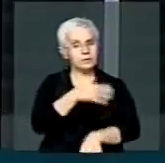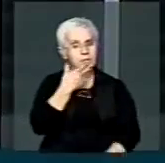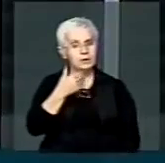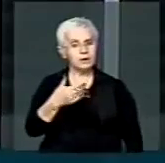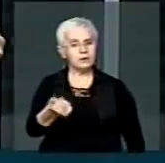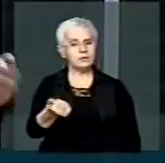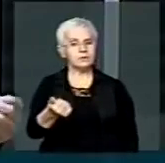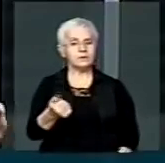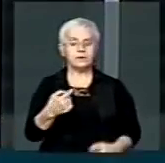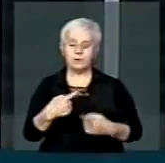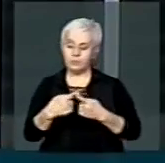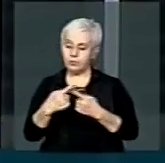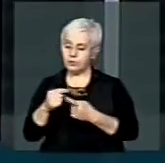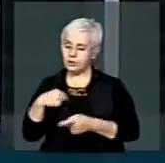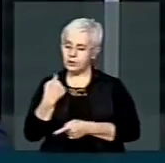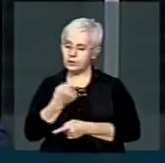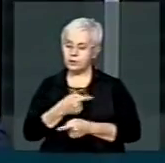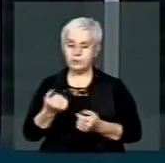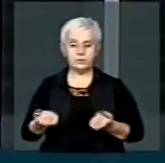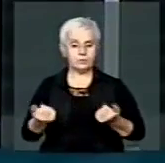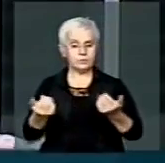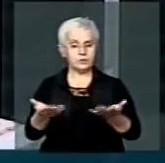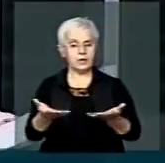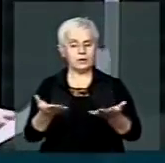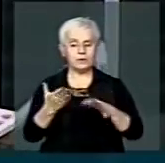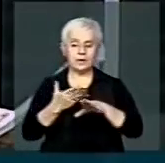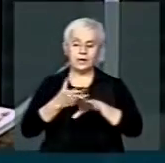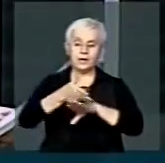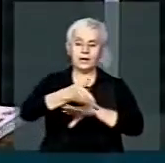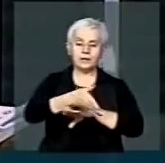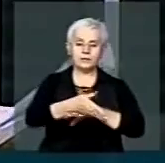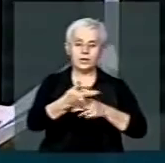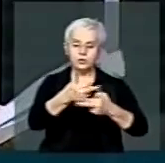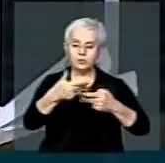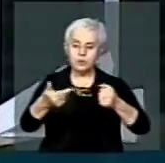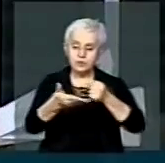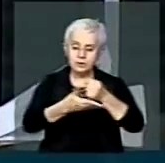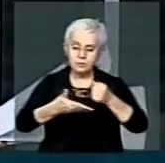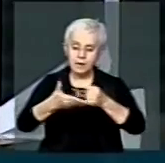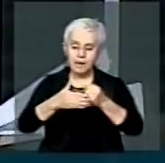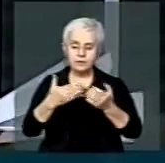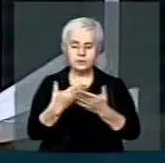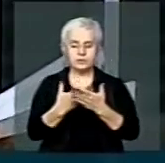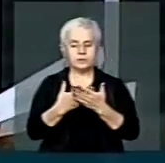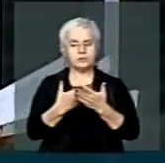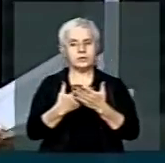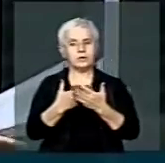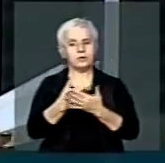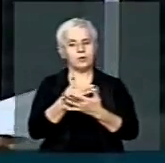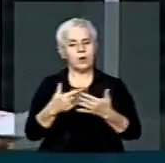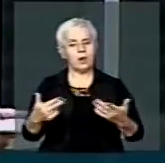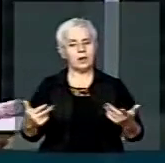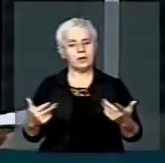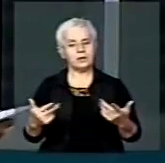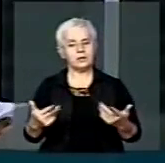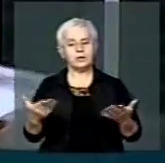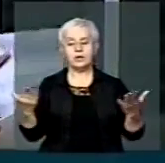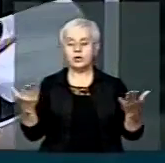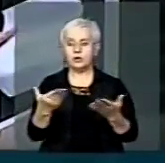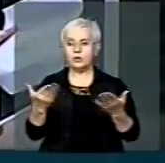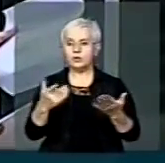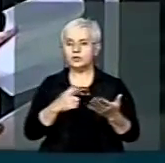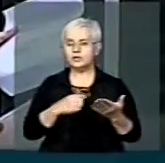na realidade, nós estaremos proporcionando o acesso a itens básicos, como eu já disse, que hoje pagam, em